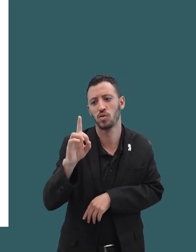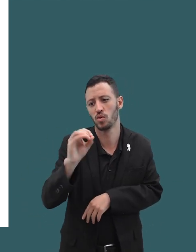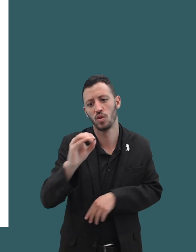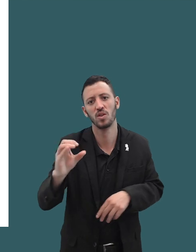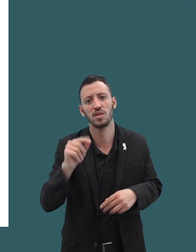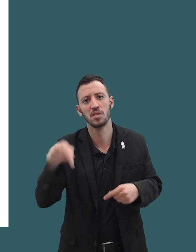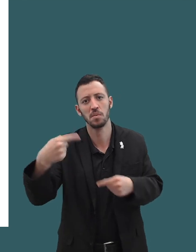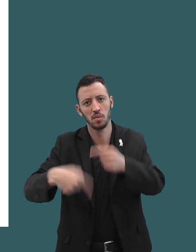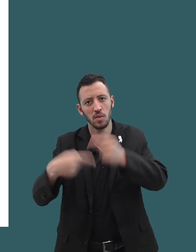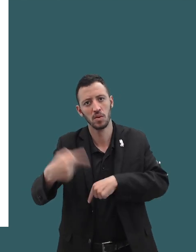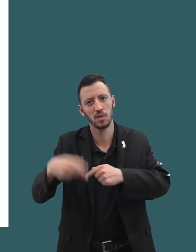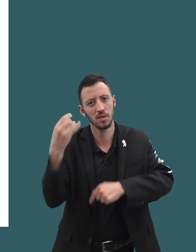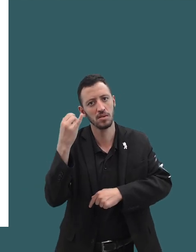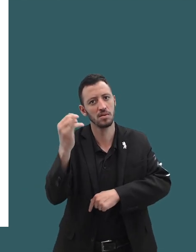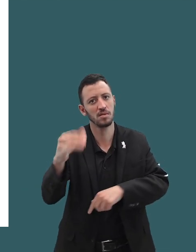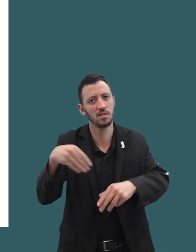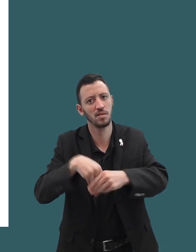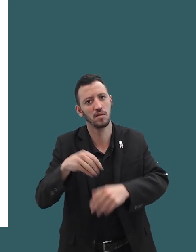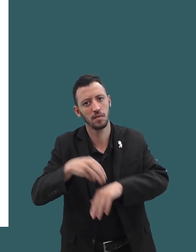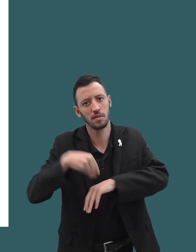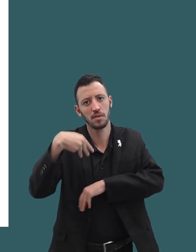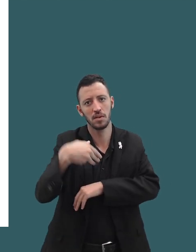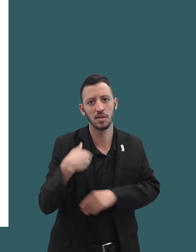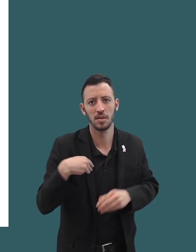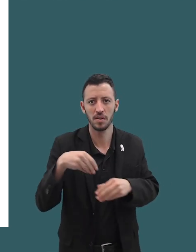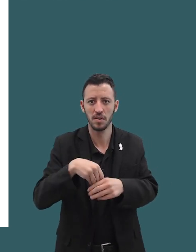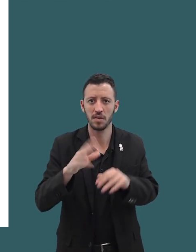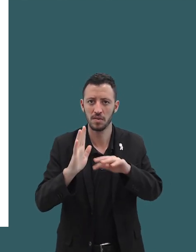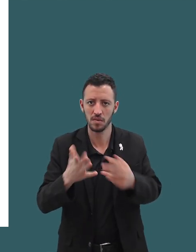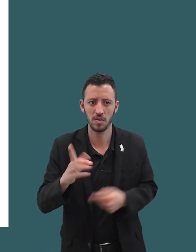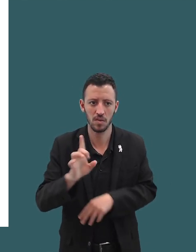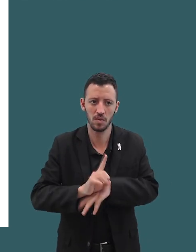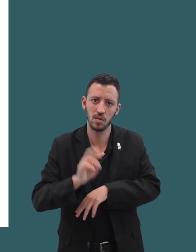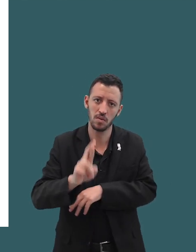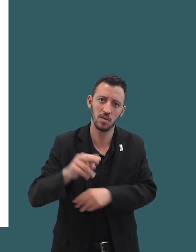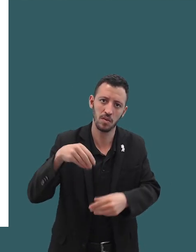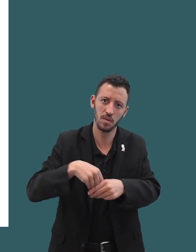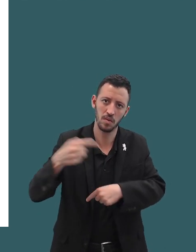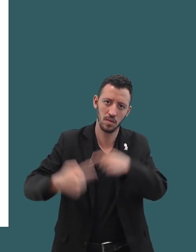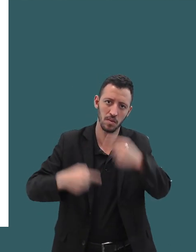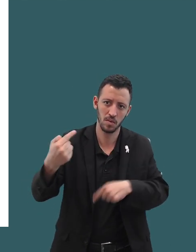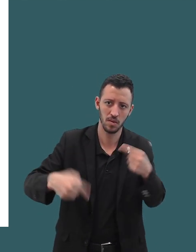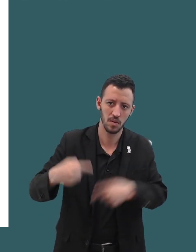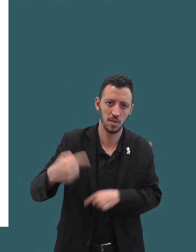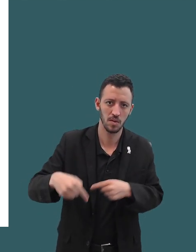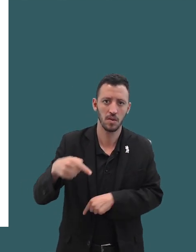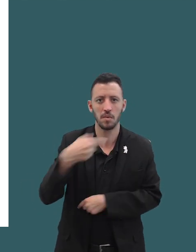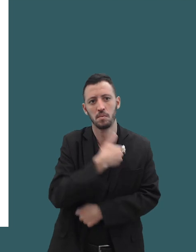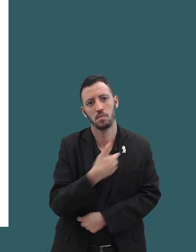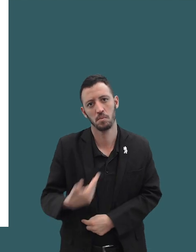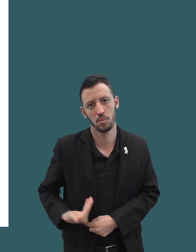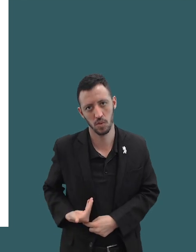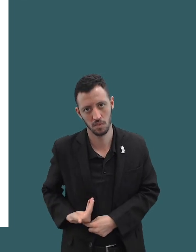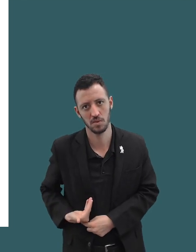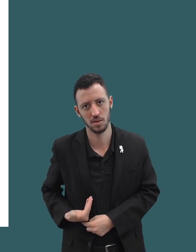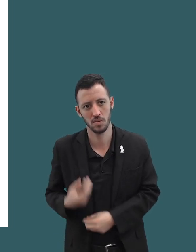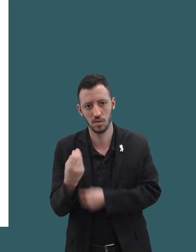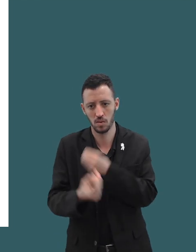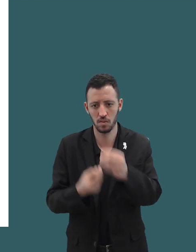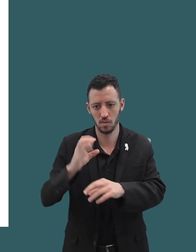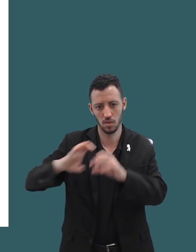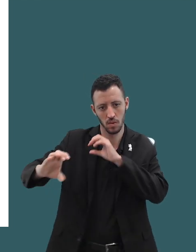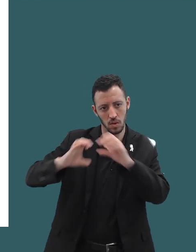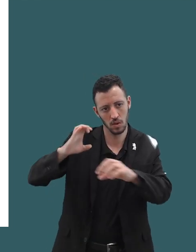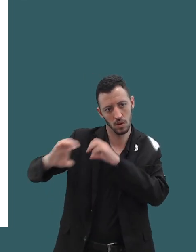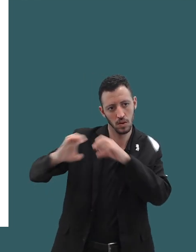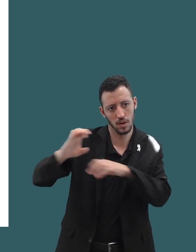Que eu gosto muito, minha dissertação de mestrado foi discurso nuclear, e o doutorado foi políticas públicas de comunicação,